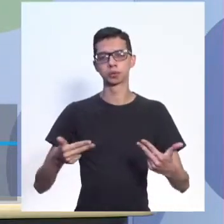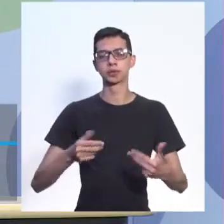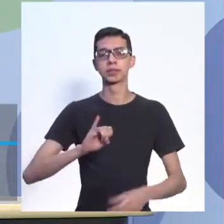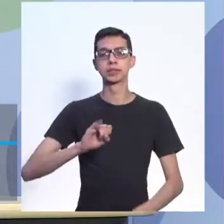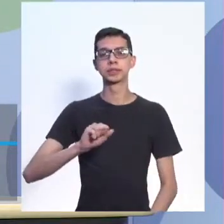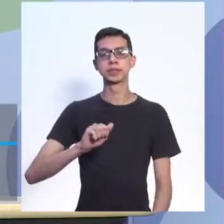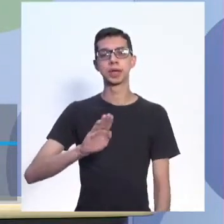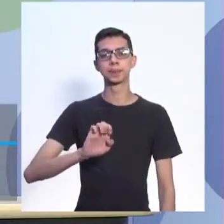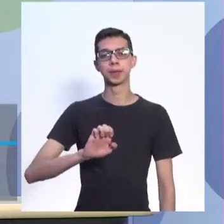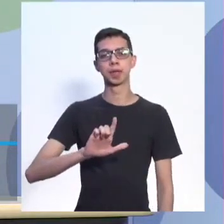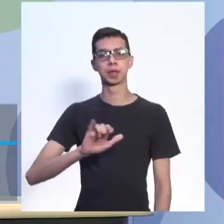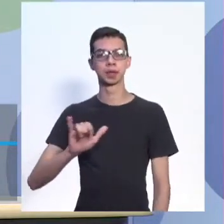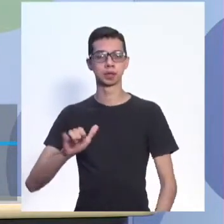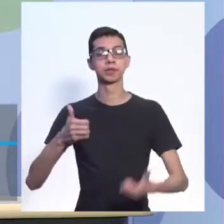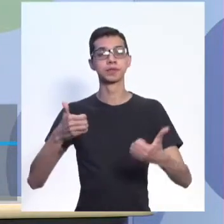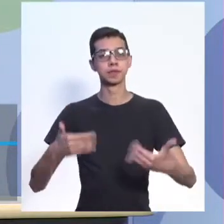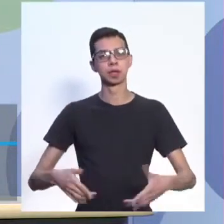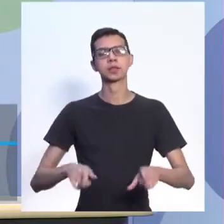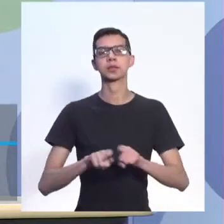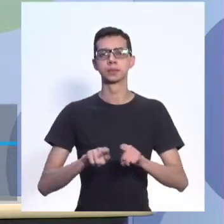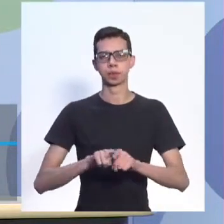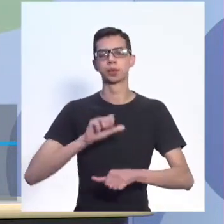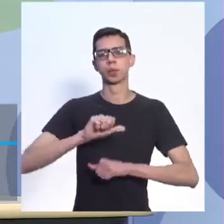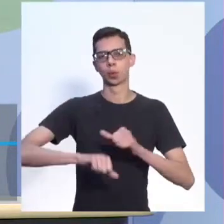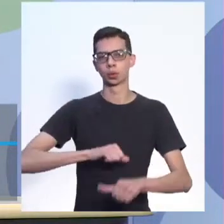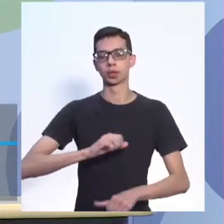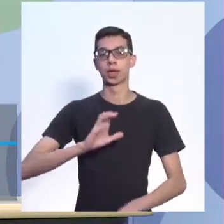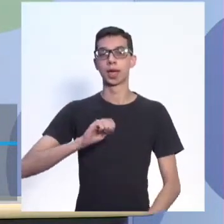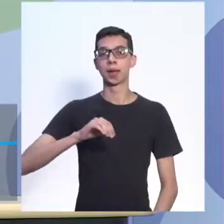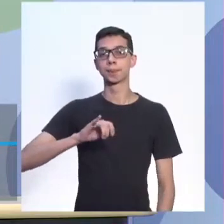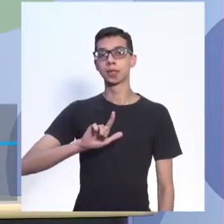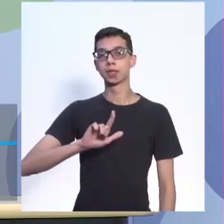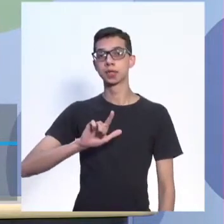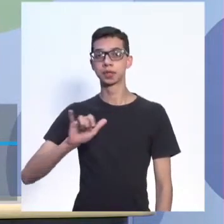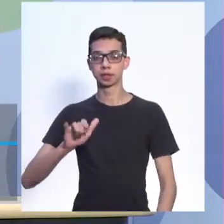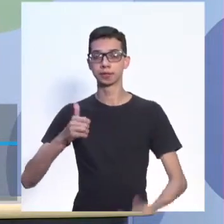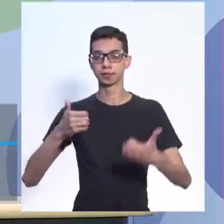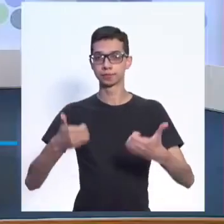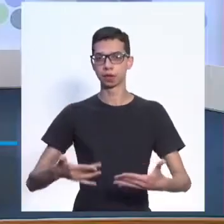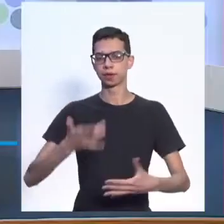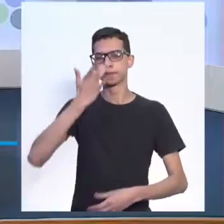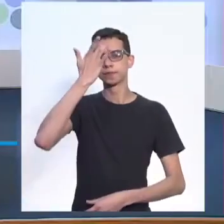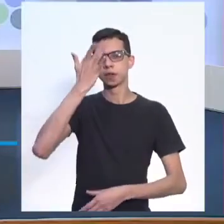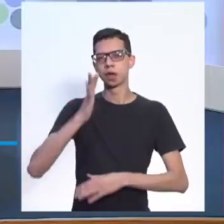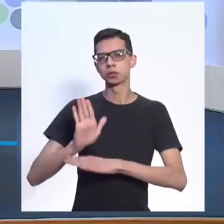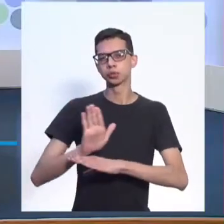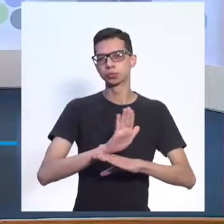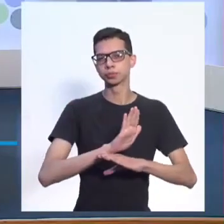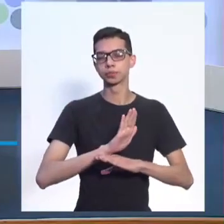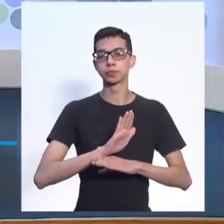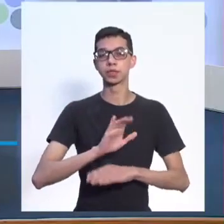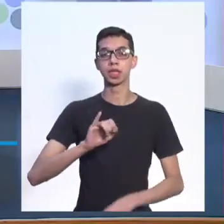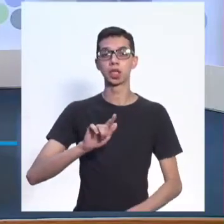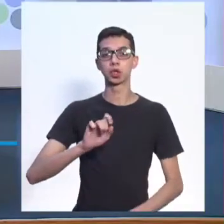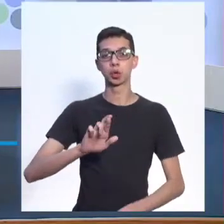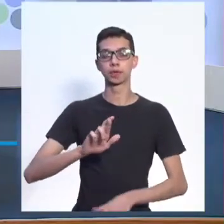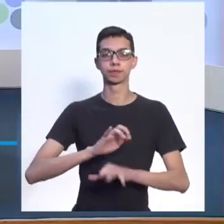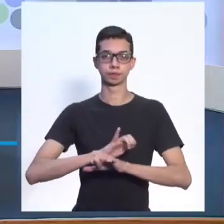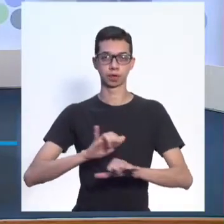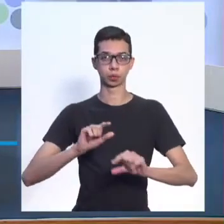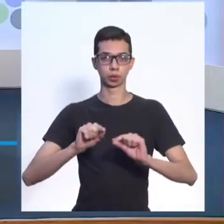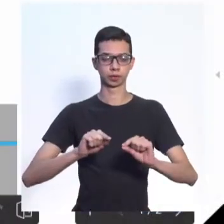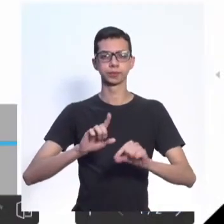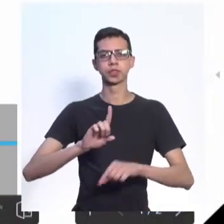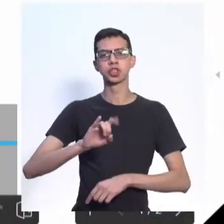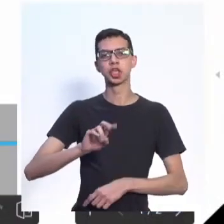tudo mudou. A Camila falou que veio para facilitar. O Igor falou sobre a divulgação. A